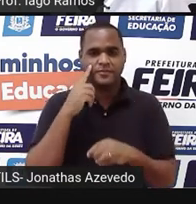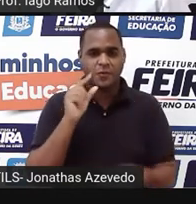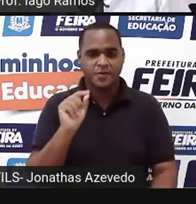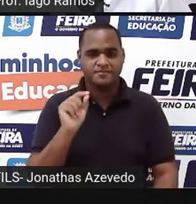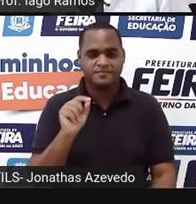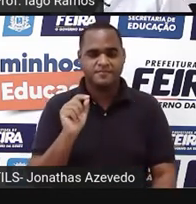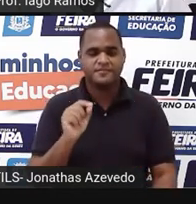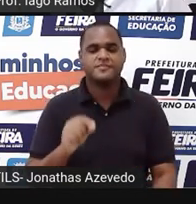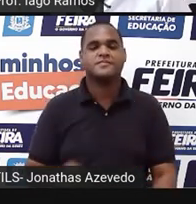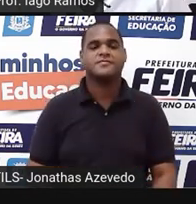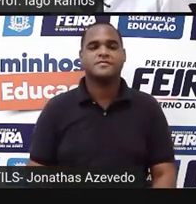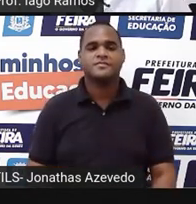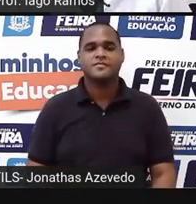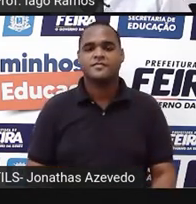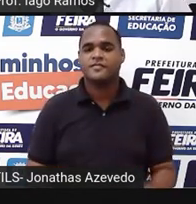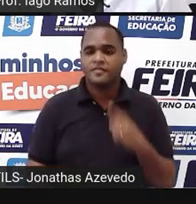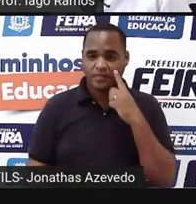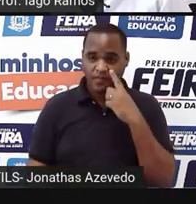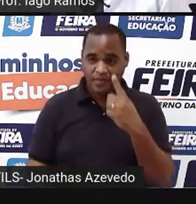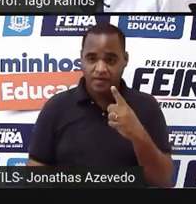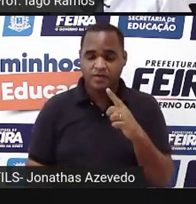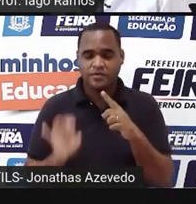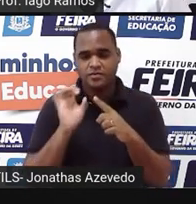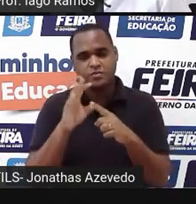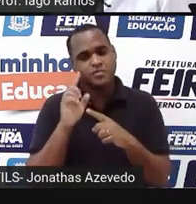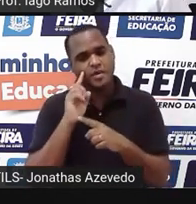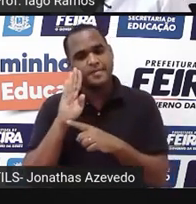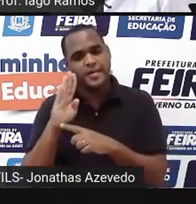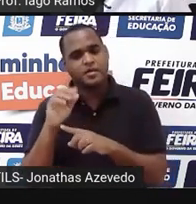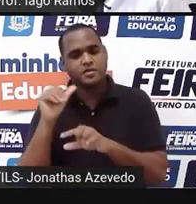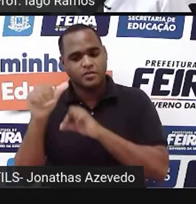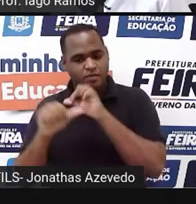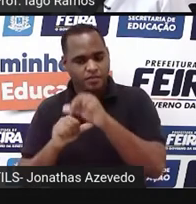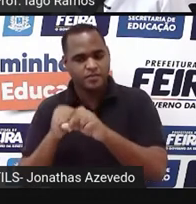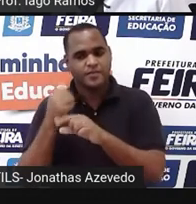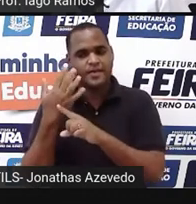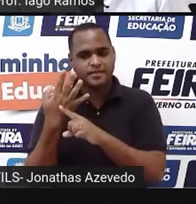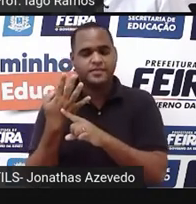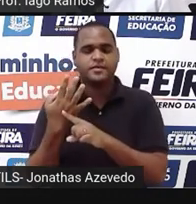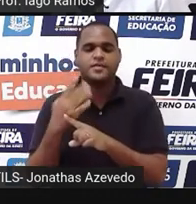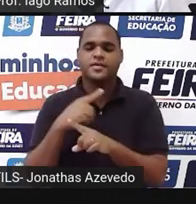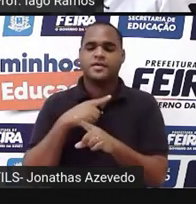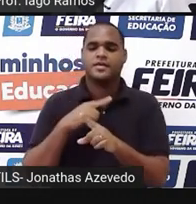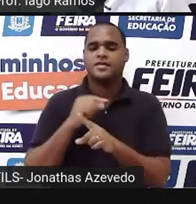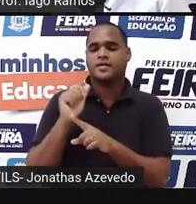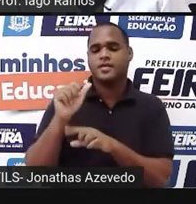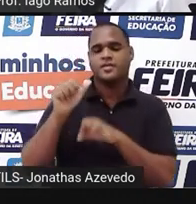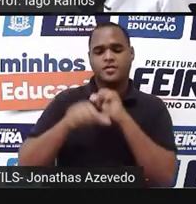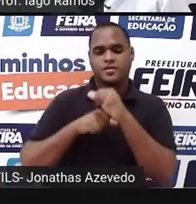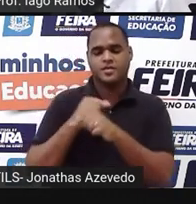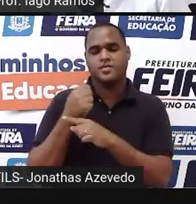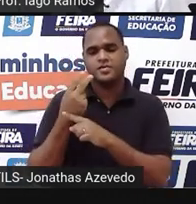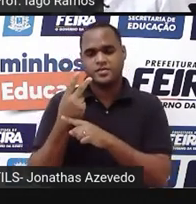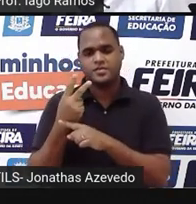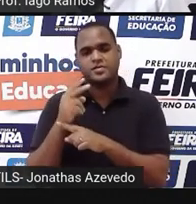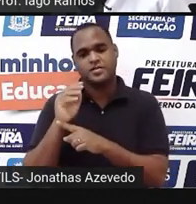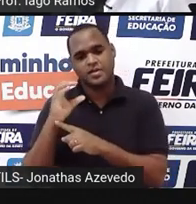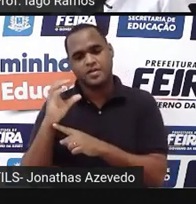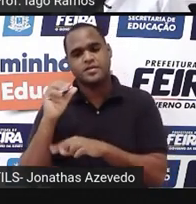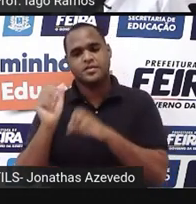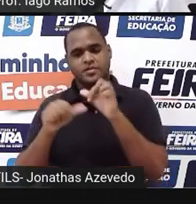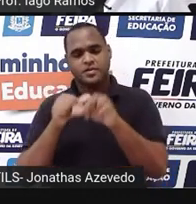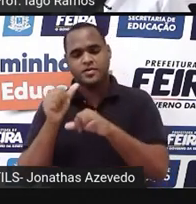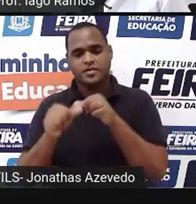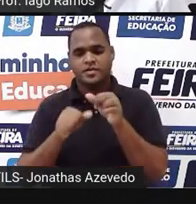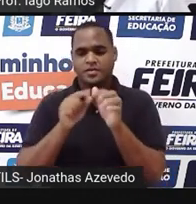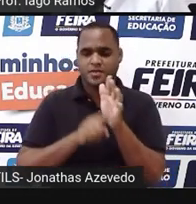Pronto. É só olhar ali. Onde tinha B, eu troquei por 4. Onde tinha A, eu troquei por 2. Onde tinha C, eu troquei